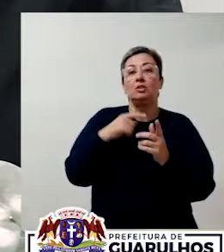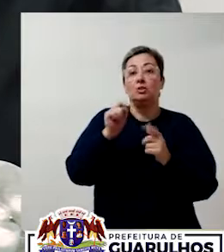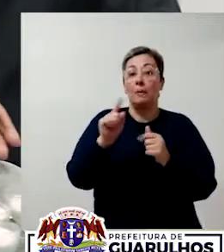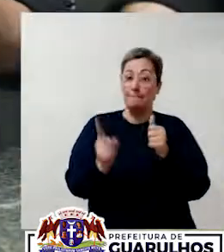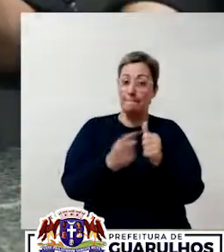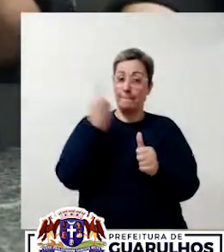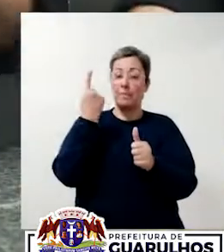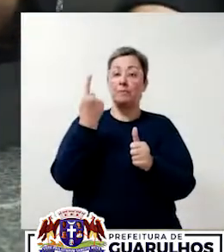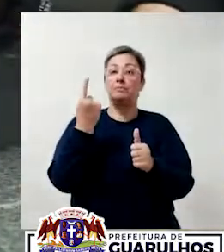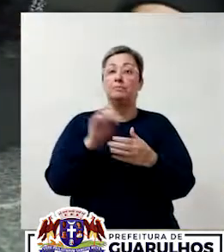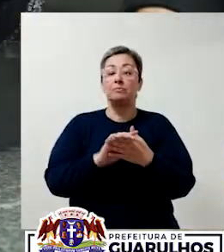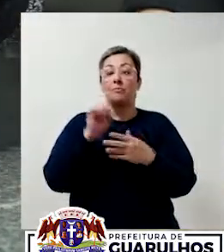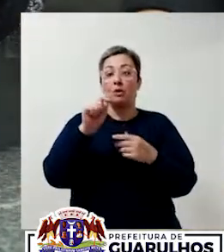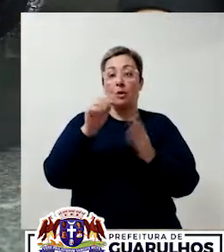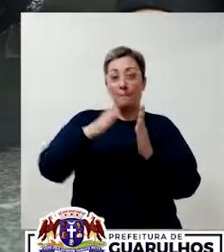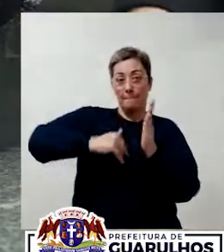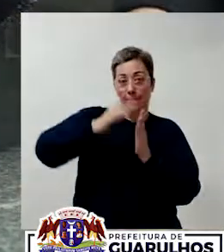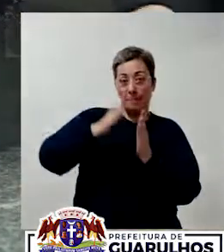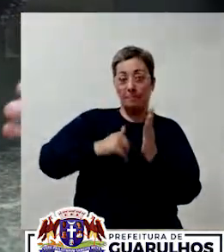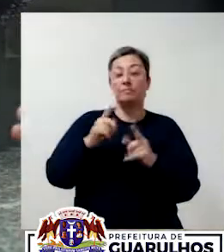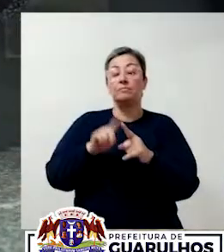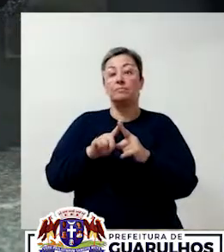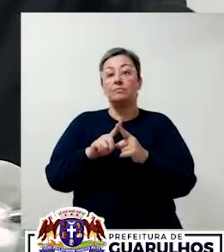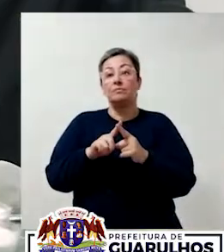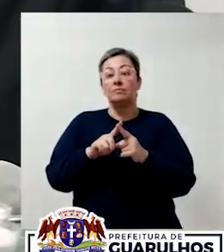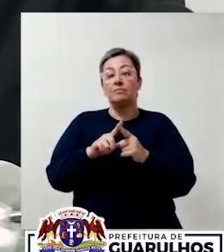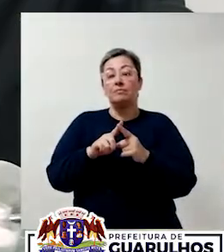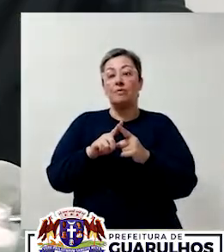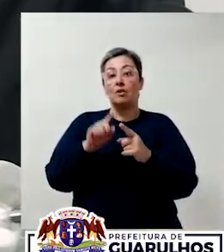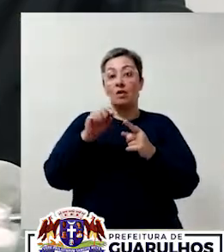receita. Primeiro de tudo, margarina,